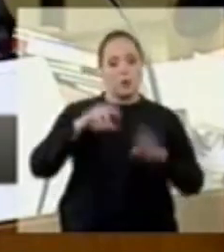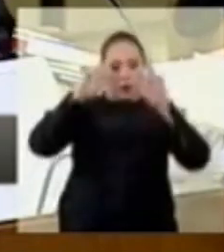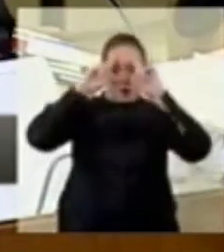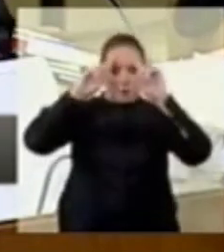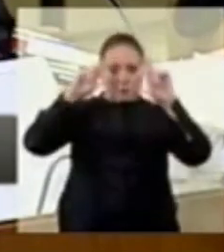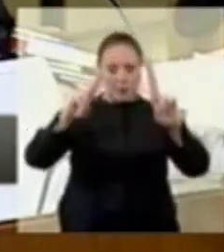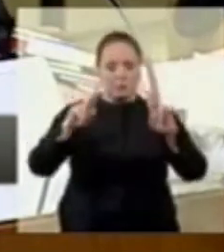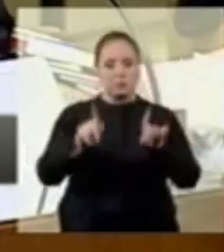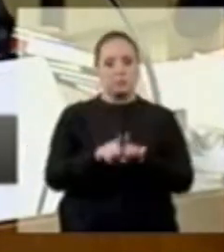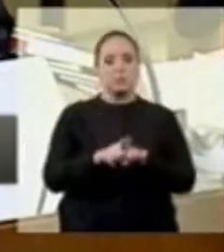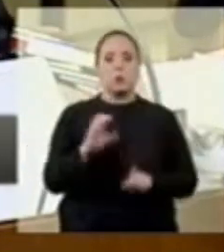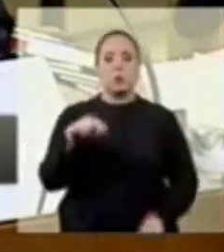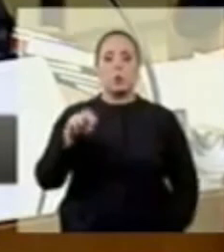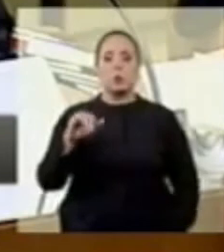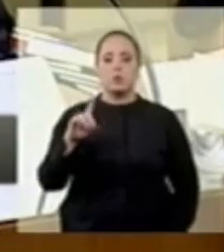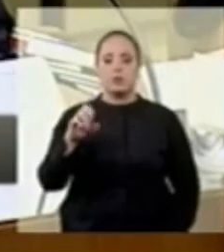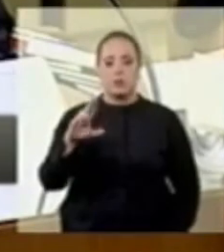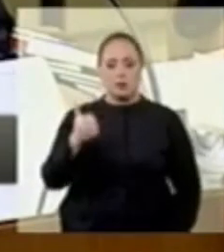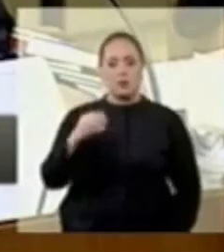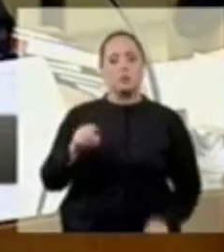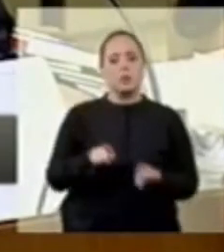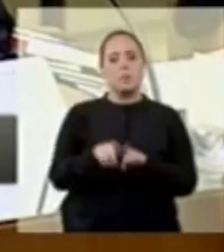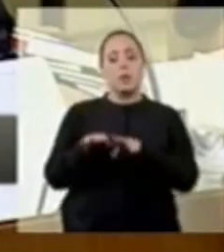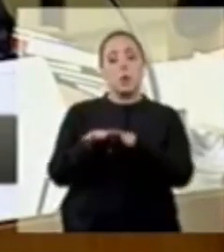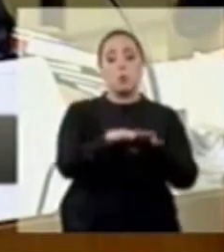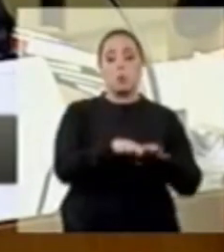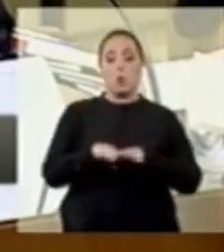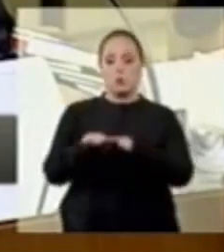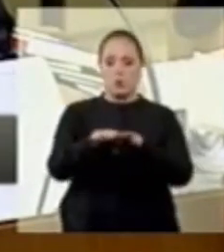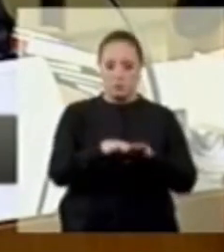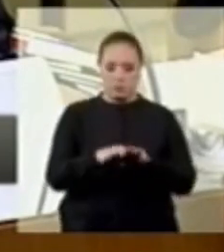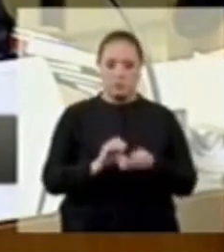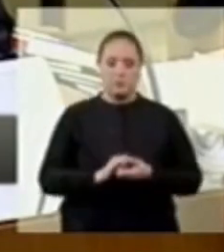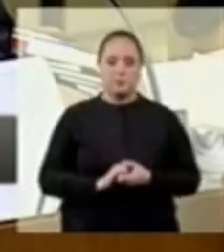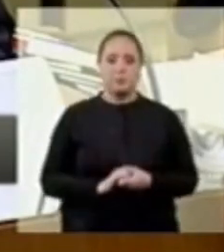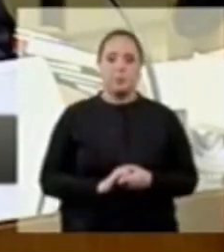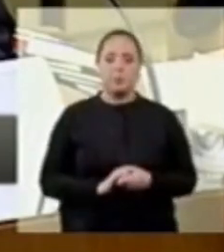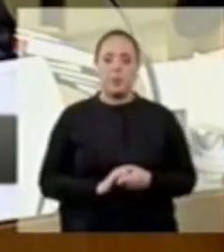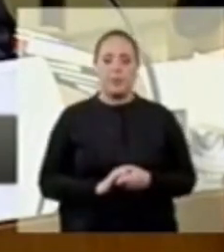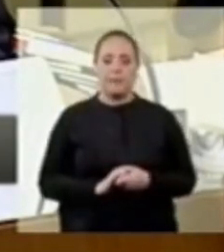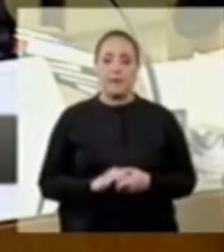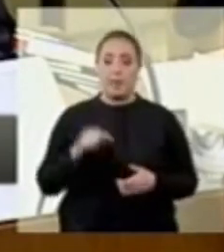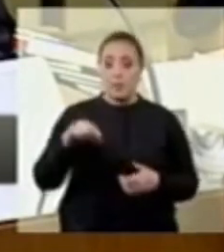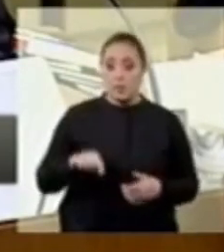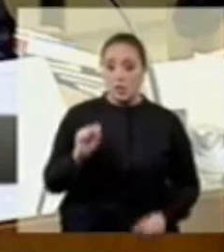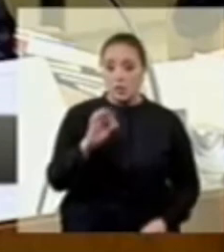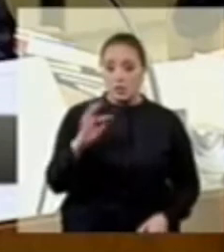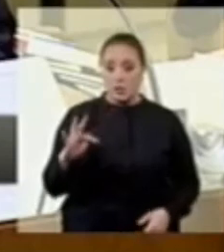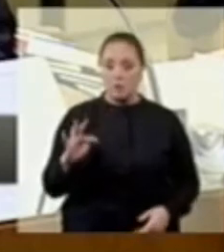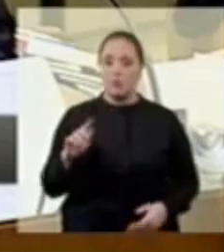consideração e igualdade o nosso papel aqui